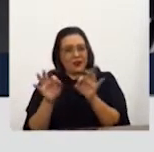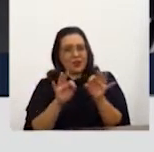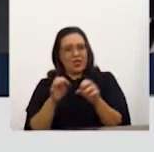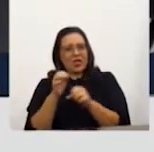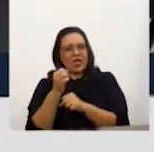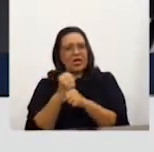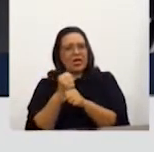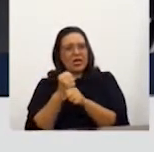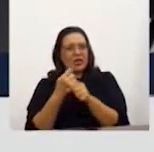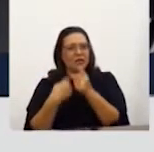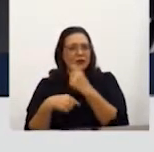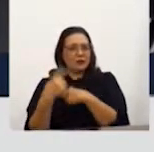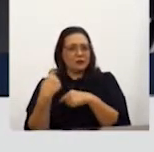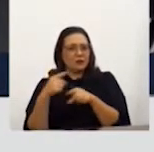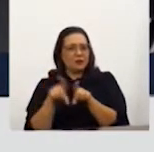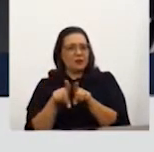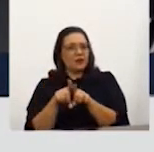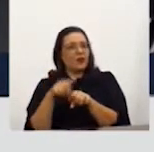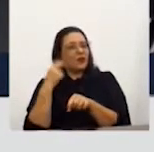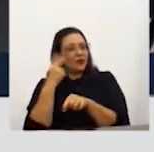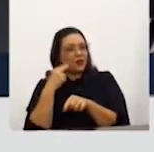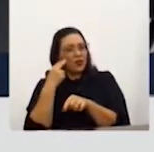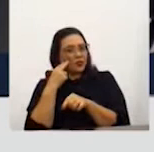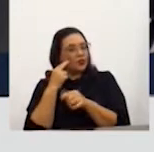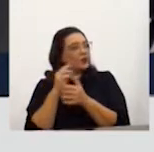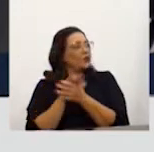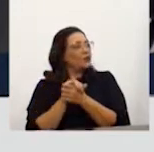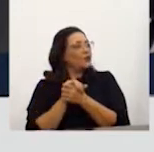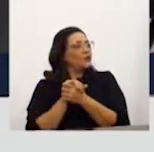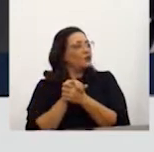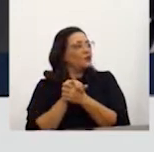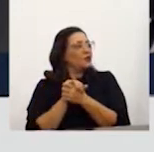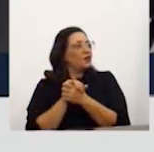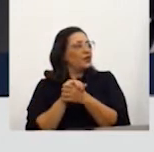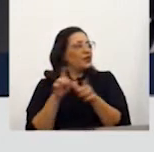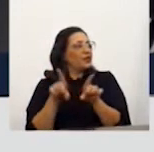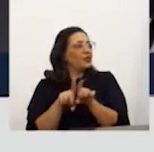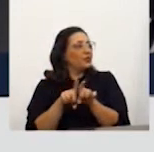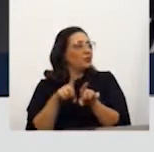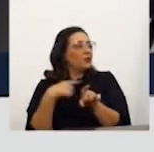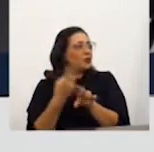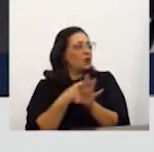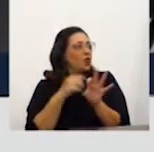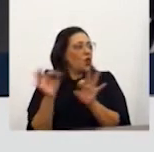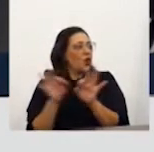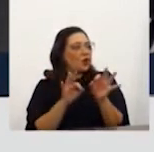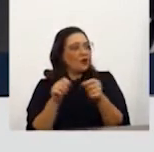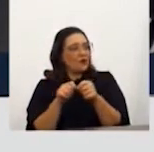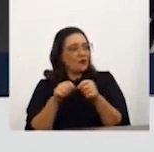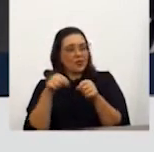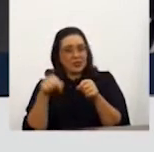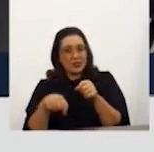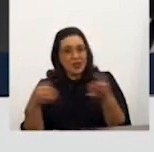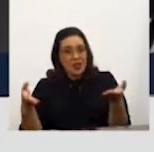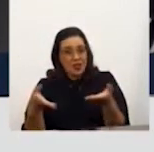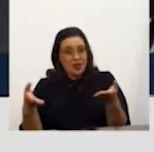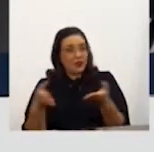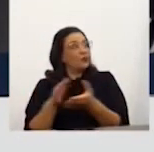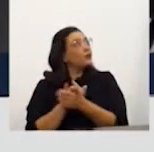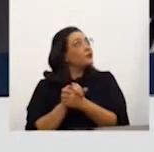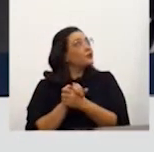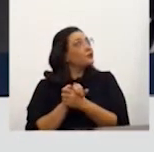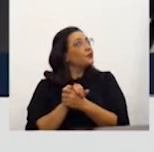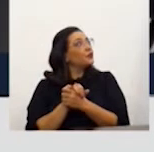ano passado pelo vereador Vartão. E agora a gente está incrementando para essa implantação